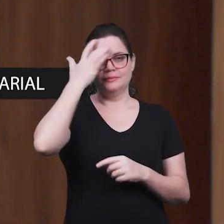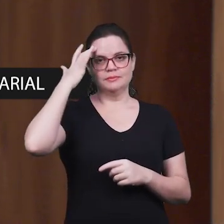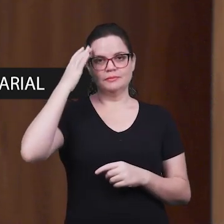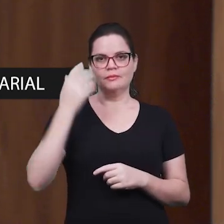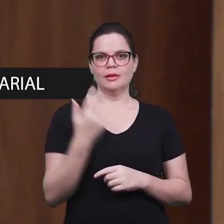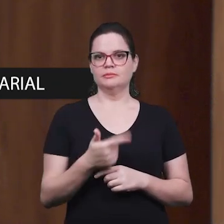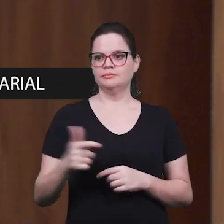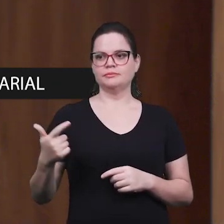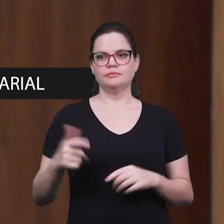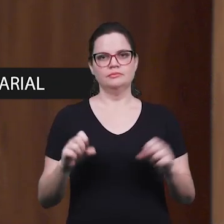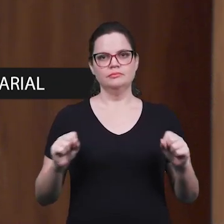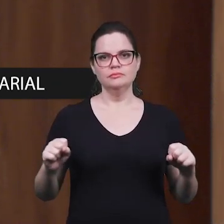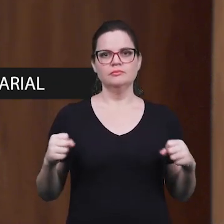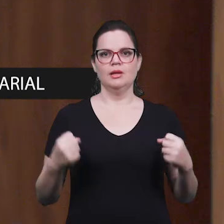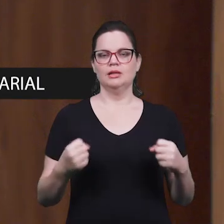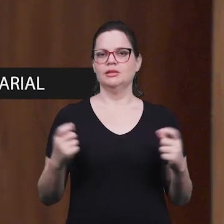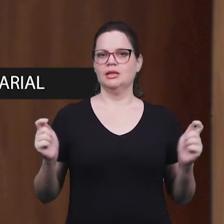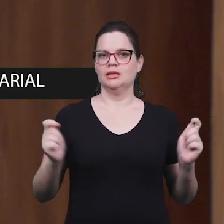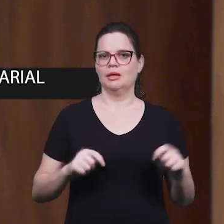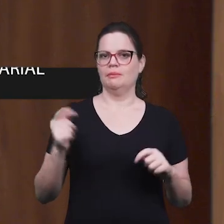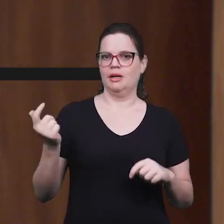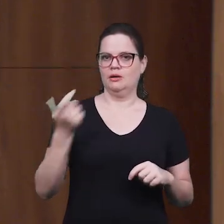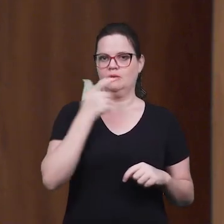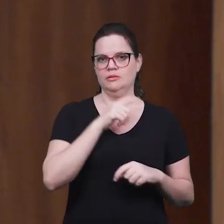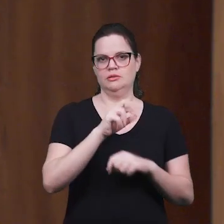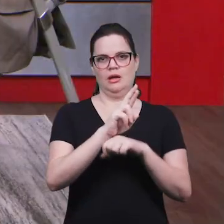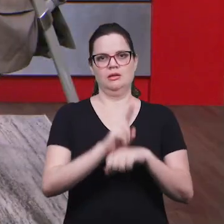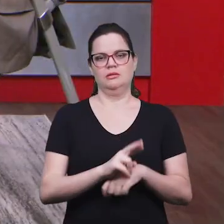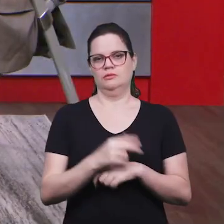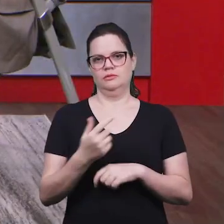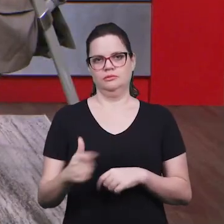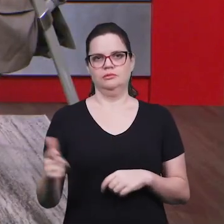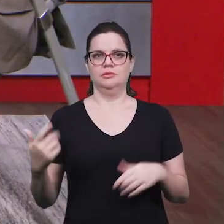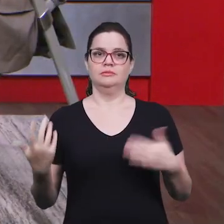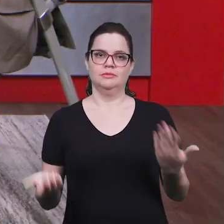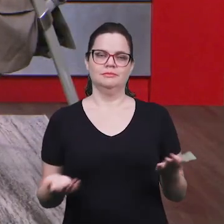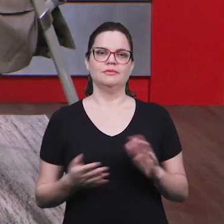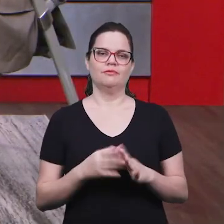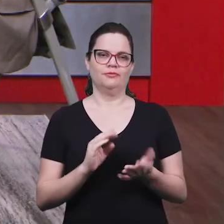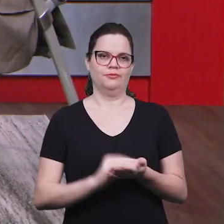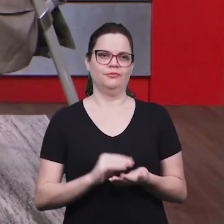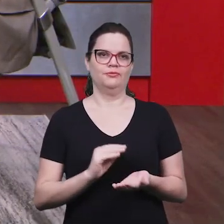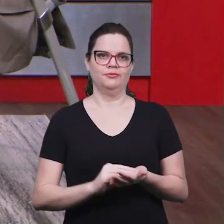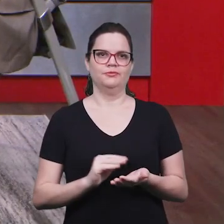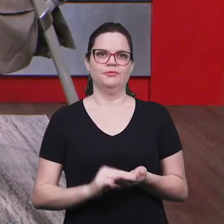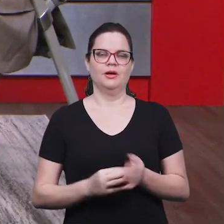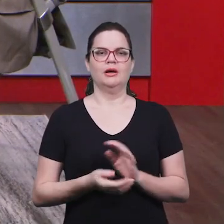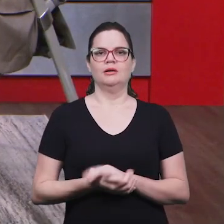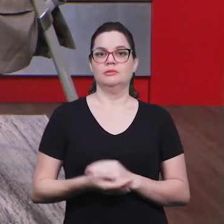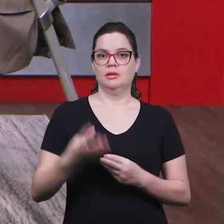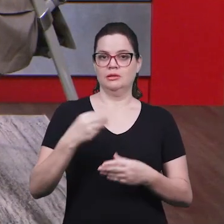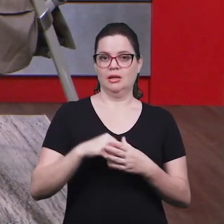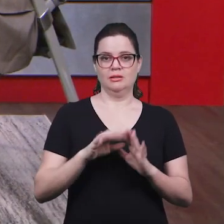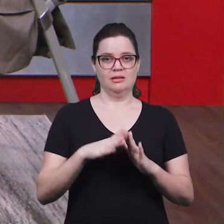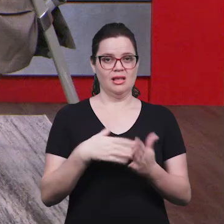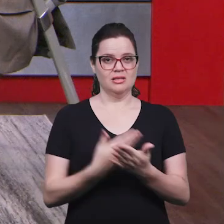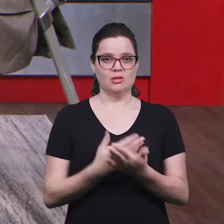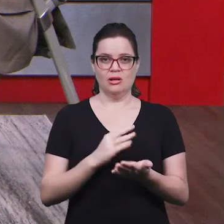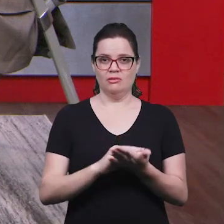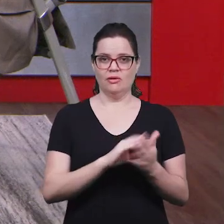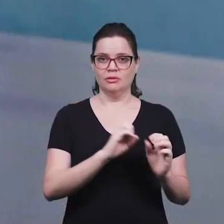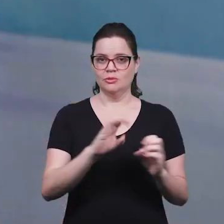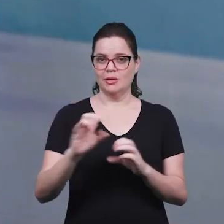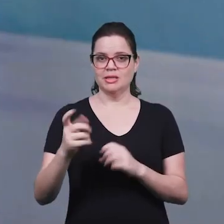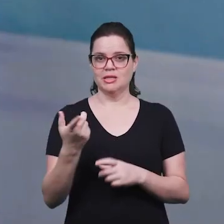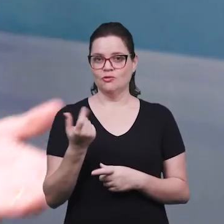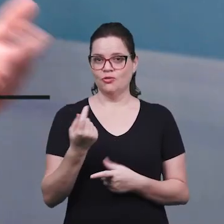fazer esse empenho para fazer a sua reserva, não é isso, Paulo? É educação financeira. Ela falta nas grades das escolas, no